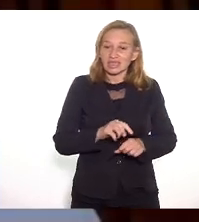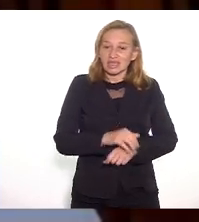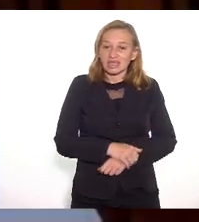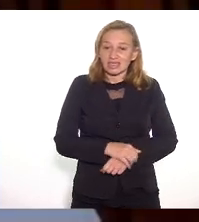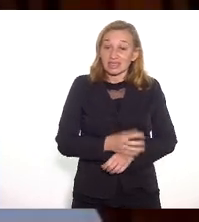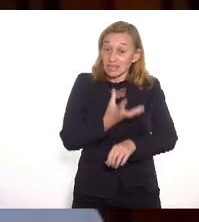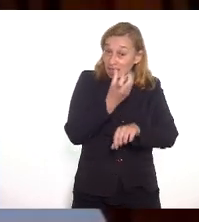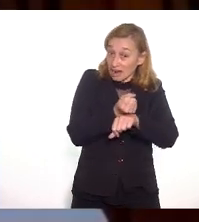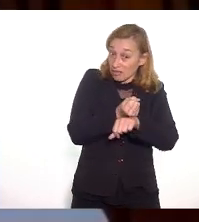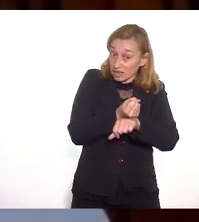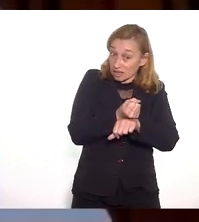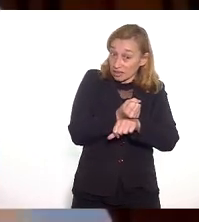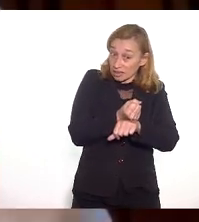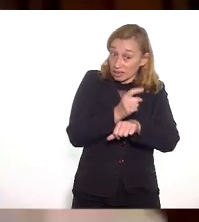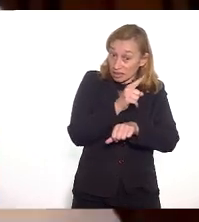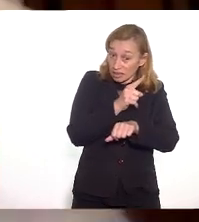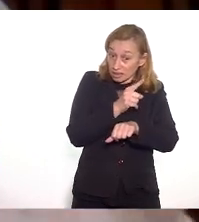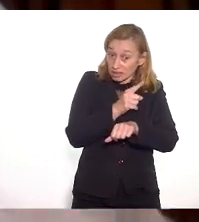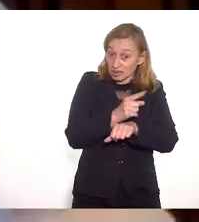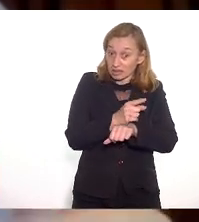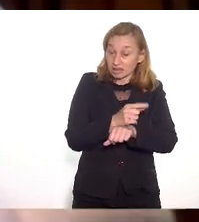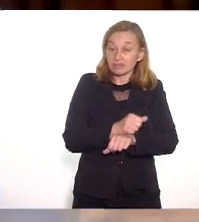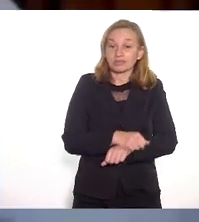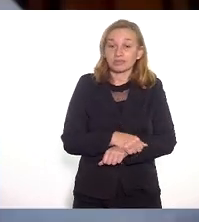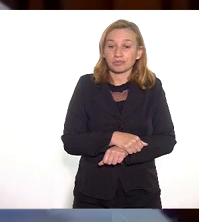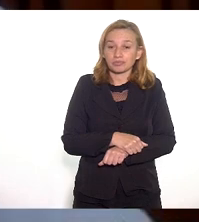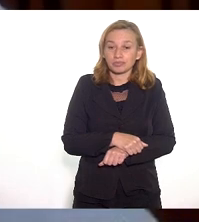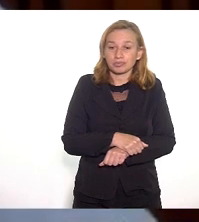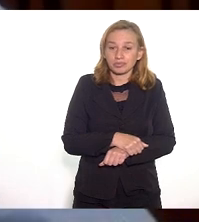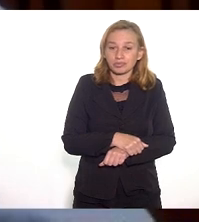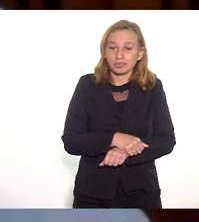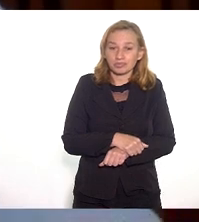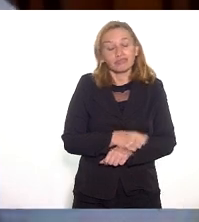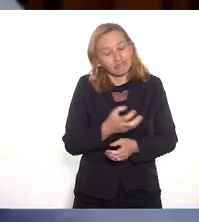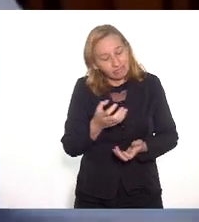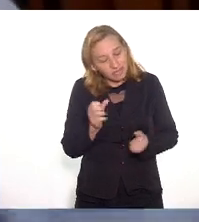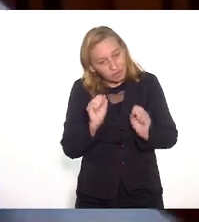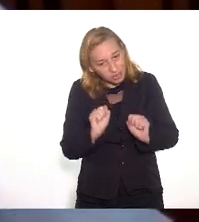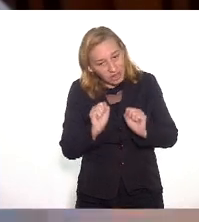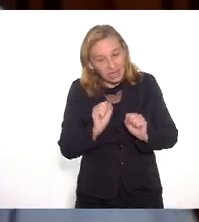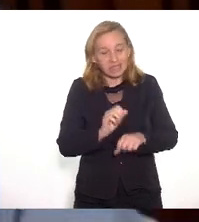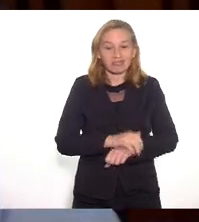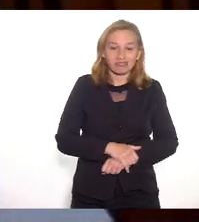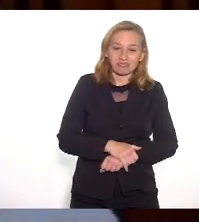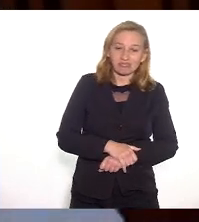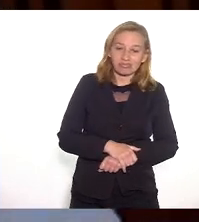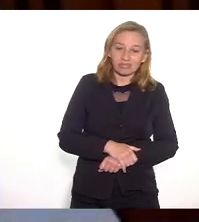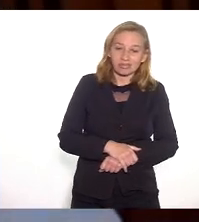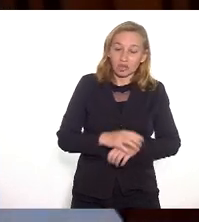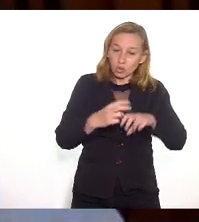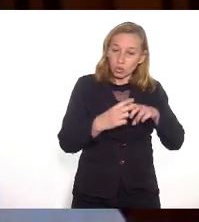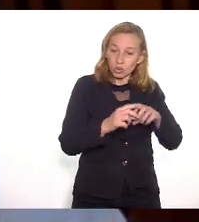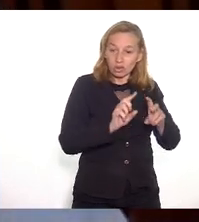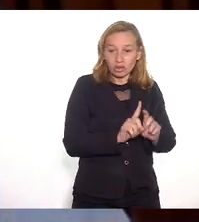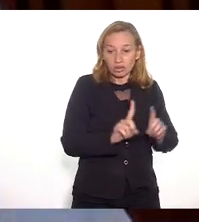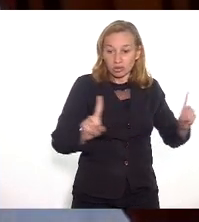será gravado. Faremos ali, e os que puderem, faremos ali com